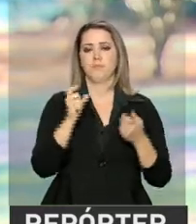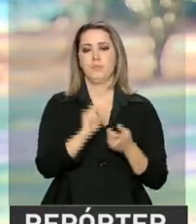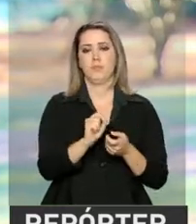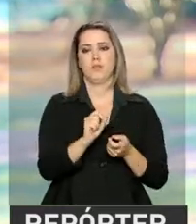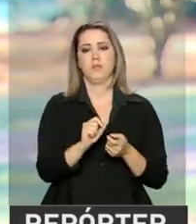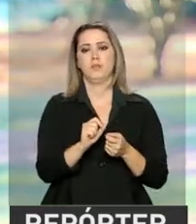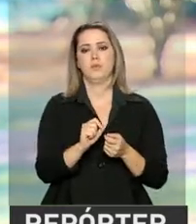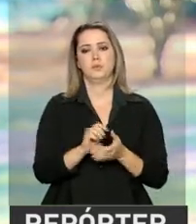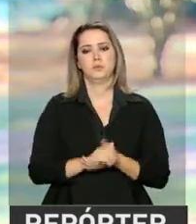a sua produção